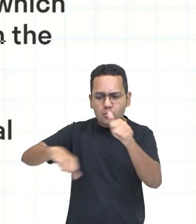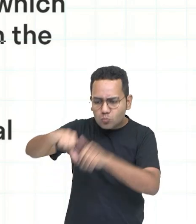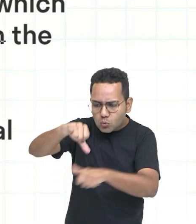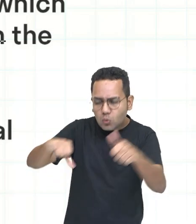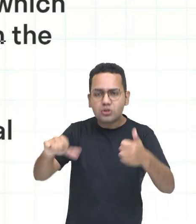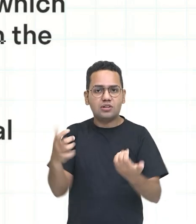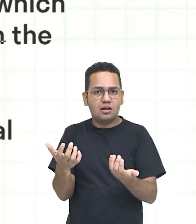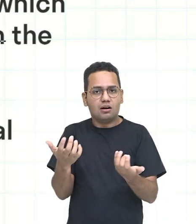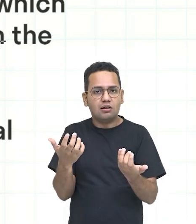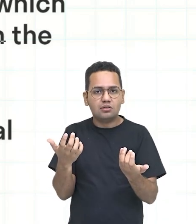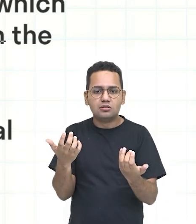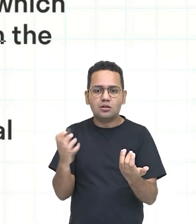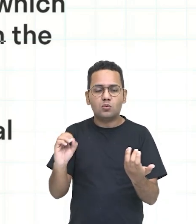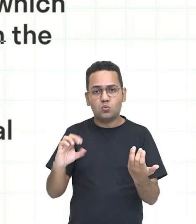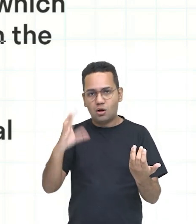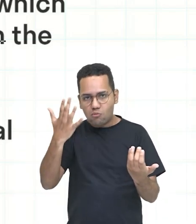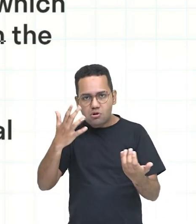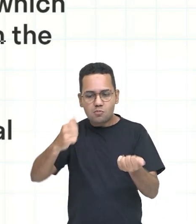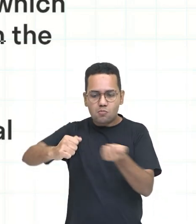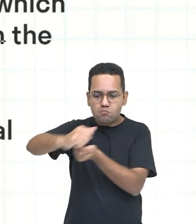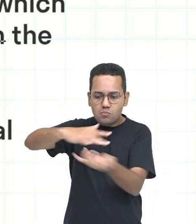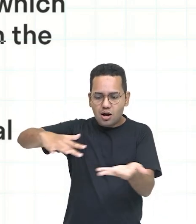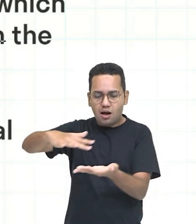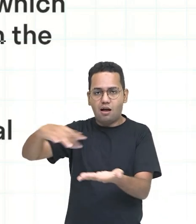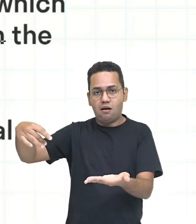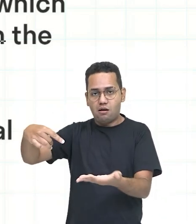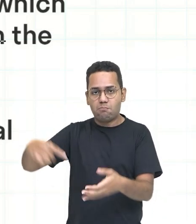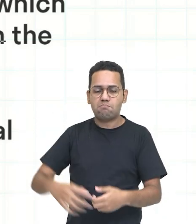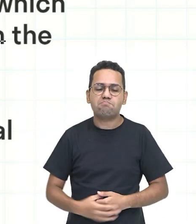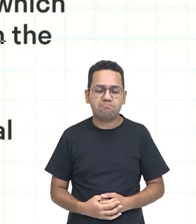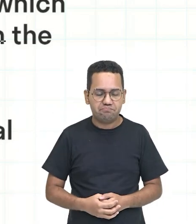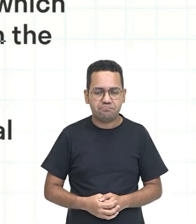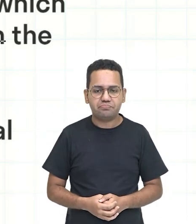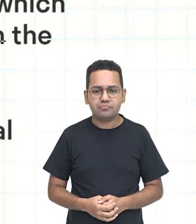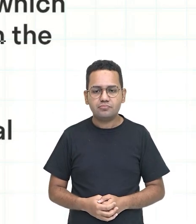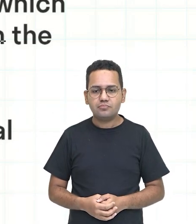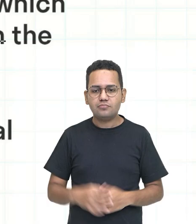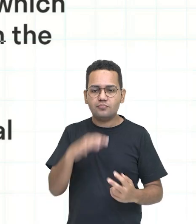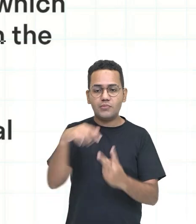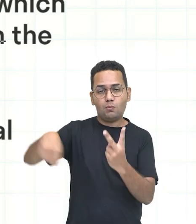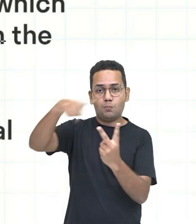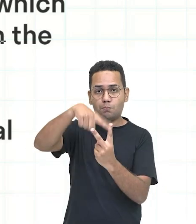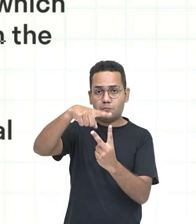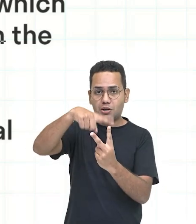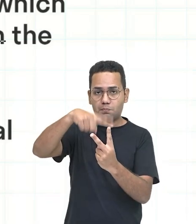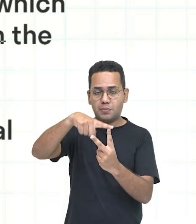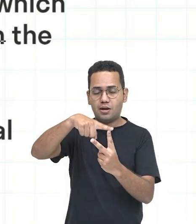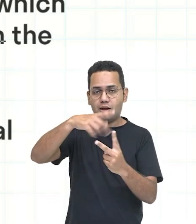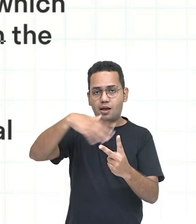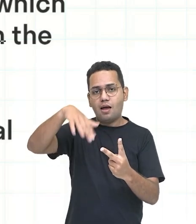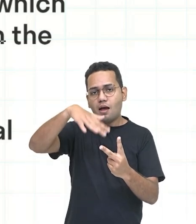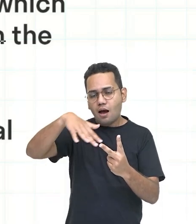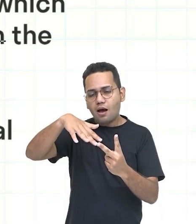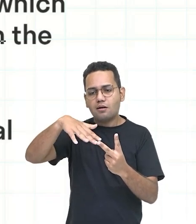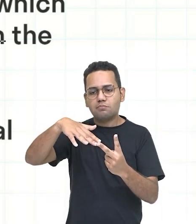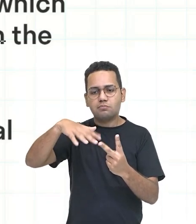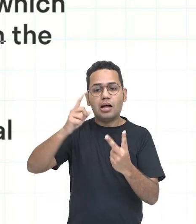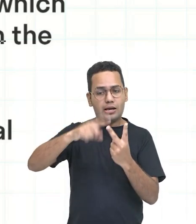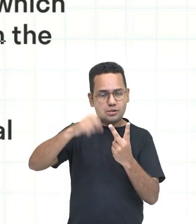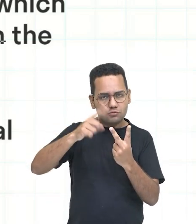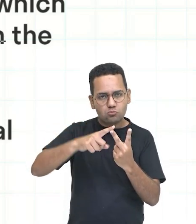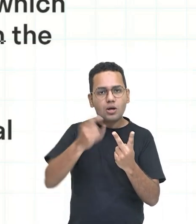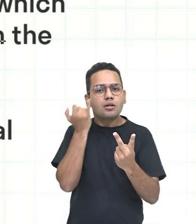existe no universo. Então, a gravidade quântica, né, o mecanismo quântico, ele trata das questões